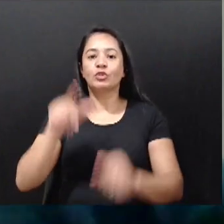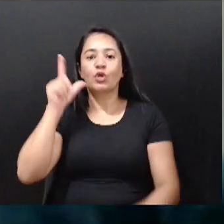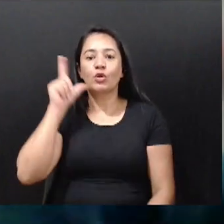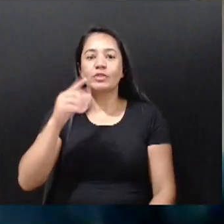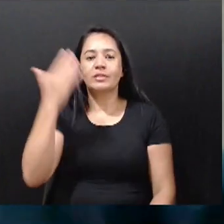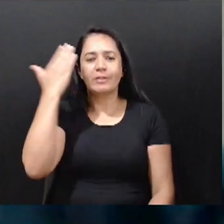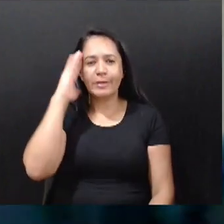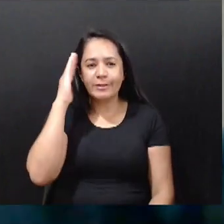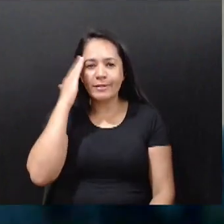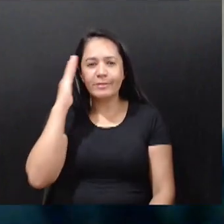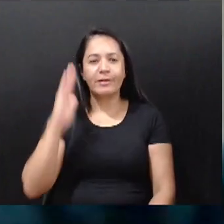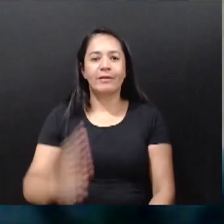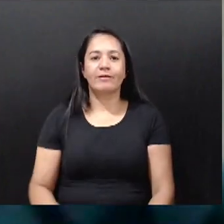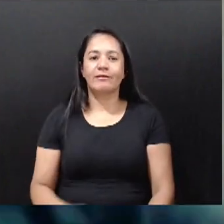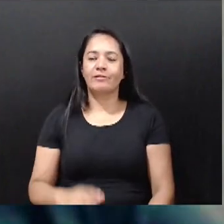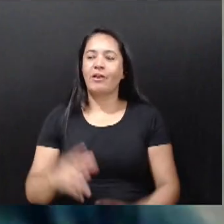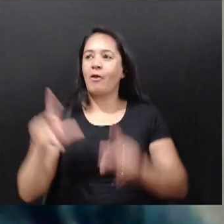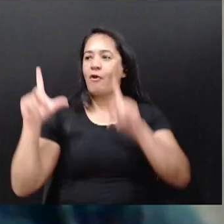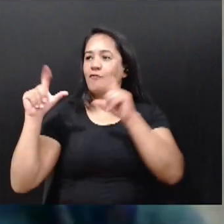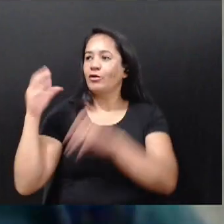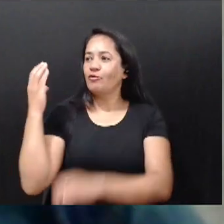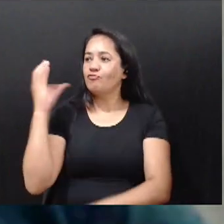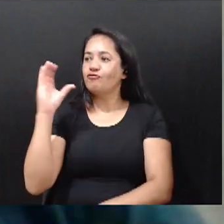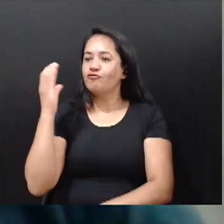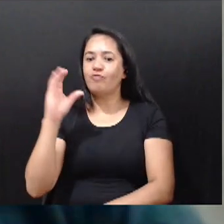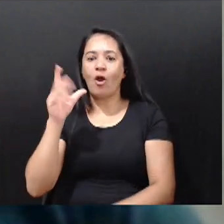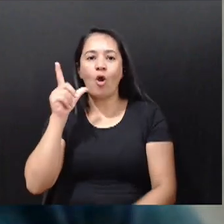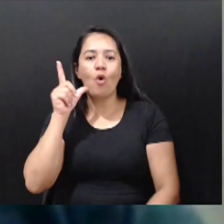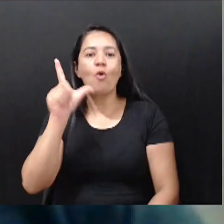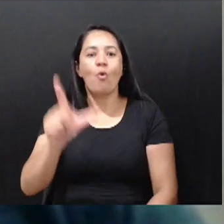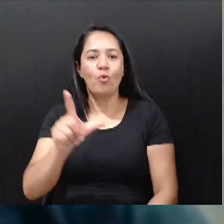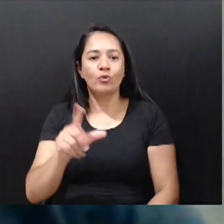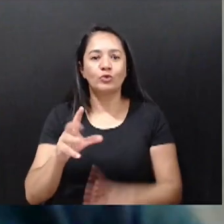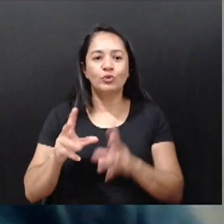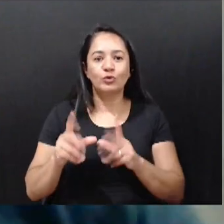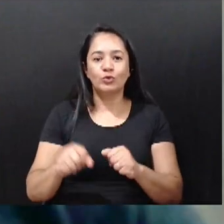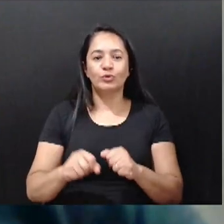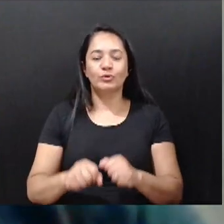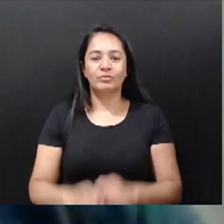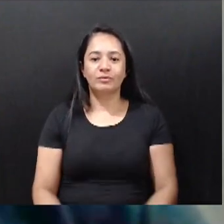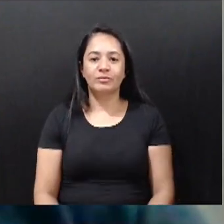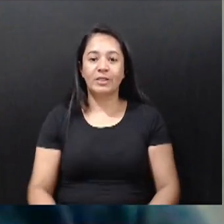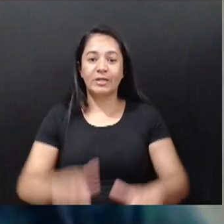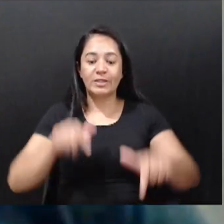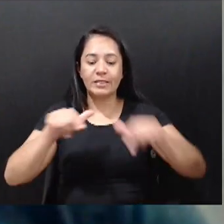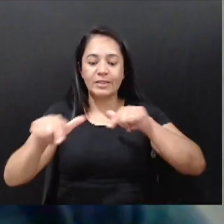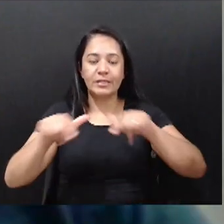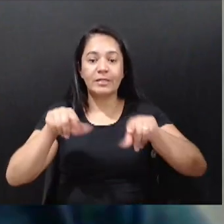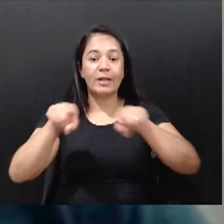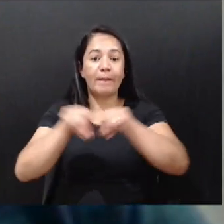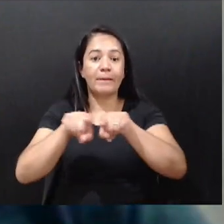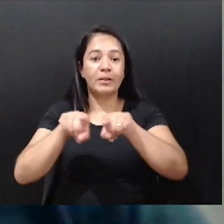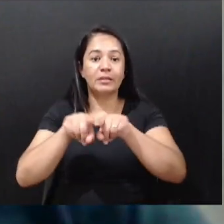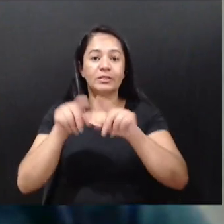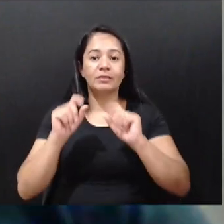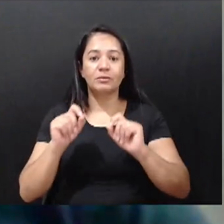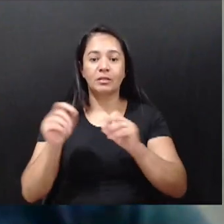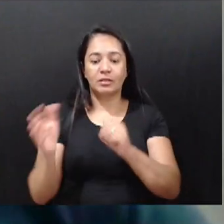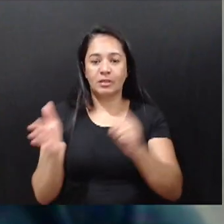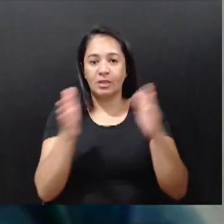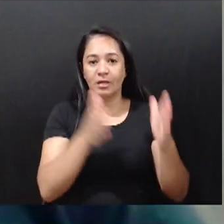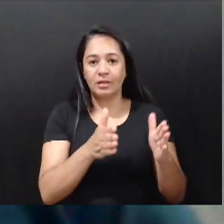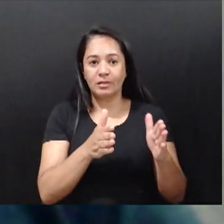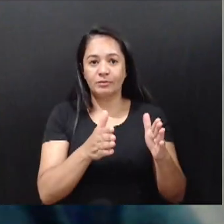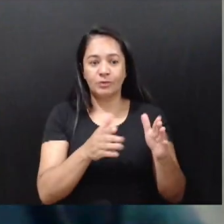mandar foto, conseguiu fazer tudo que o aplicativo faz. E ele trabalha também, viu, Kátia, com a parte de geolocalização. Então a ideia é